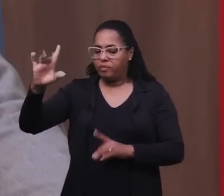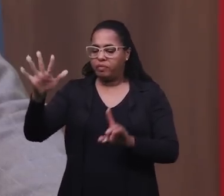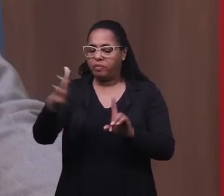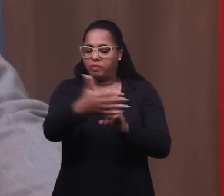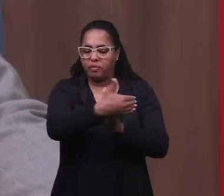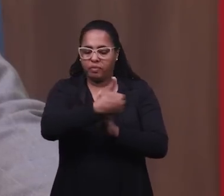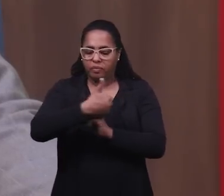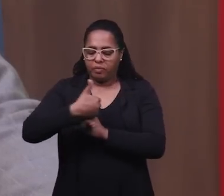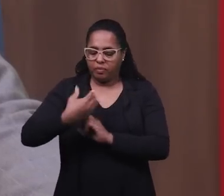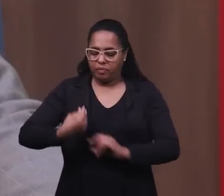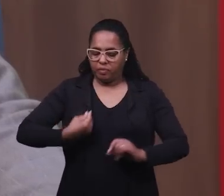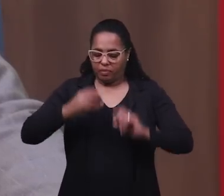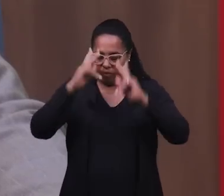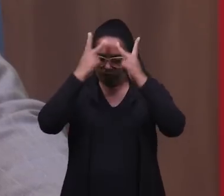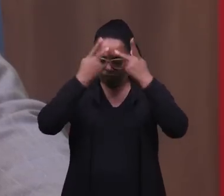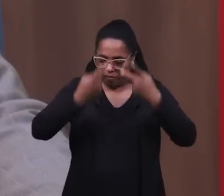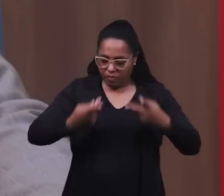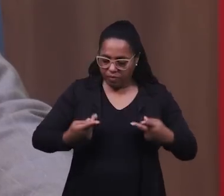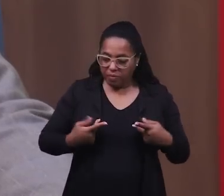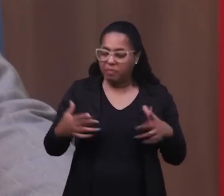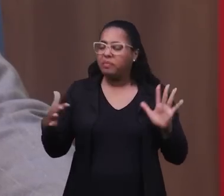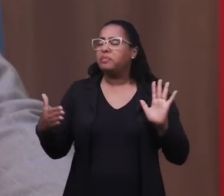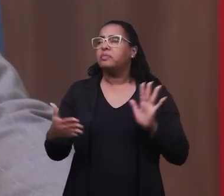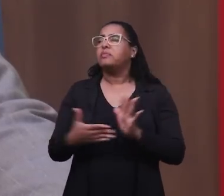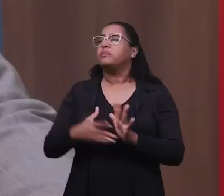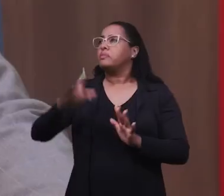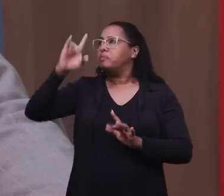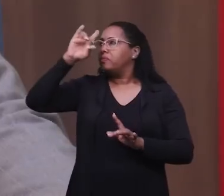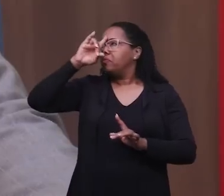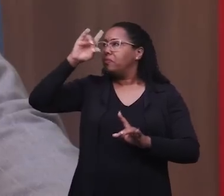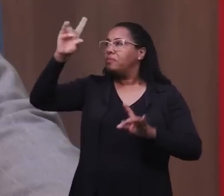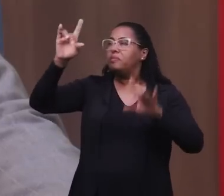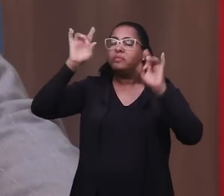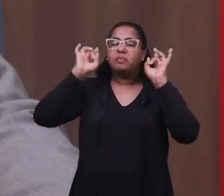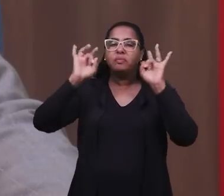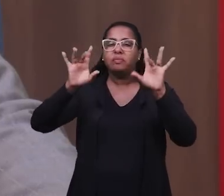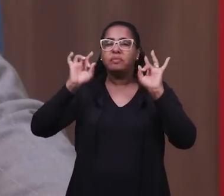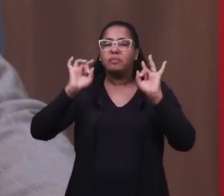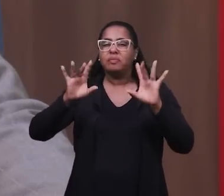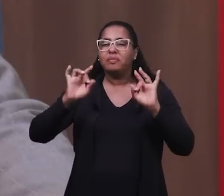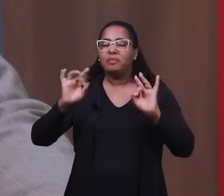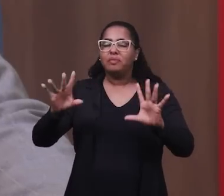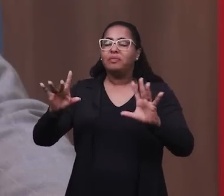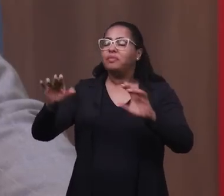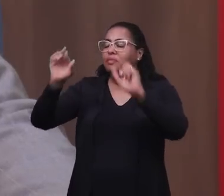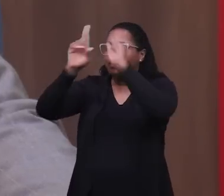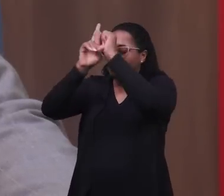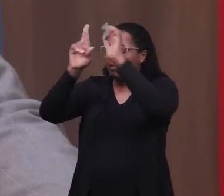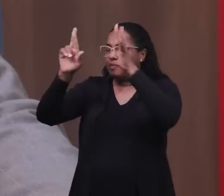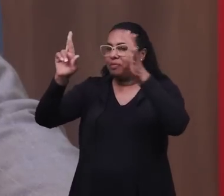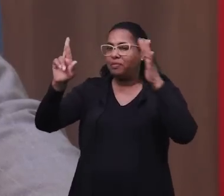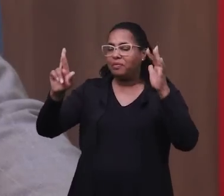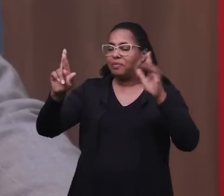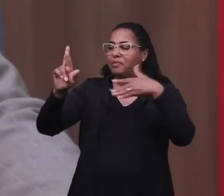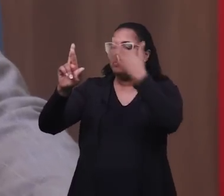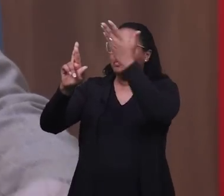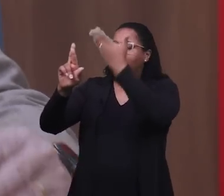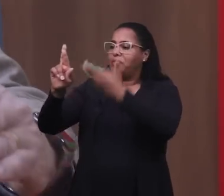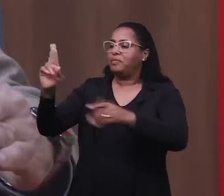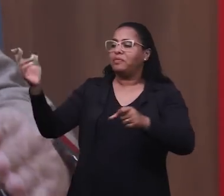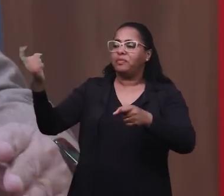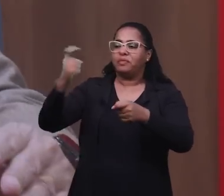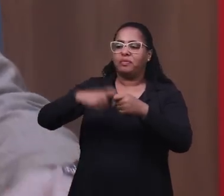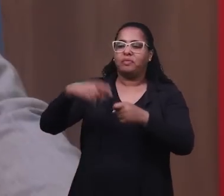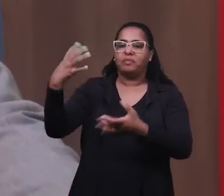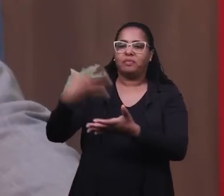guarda a vida do homem até o grande dia, que é o dia glorioso